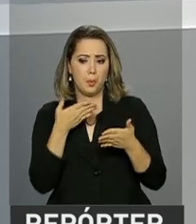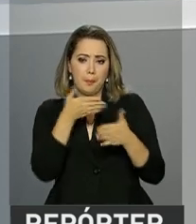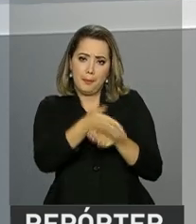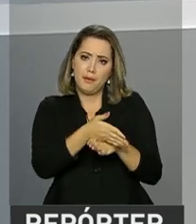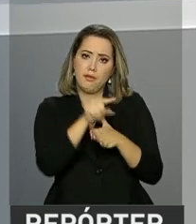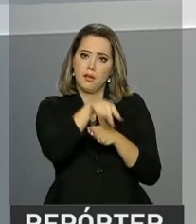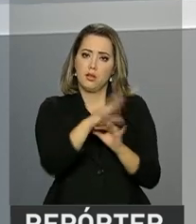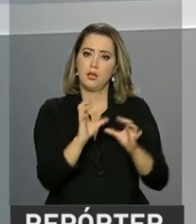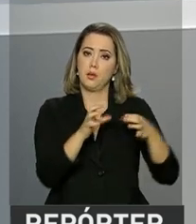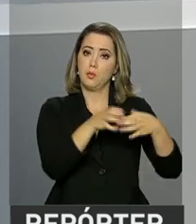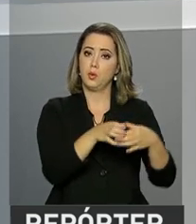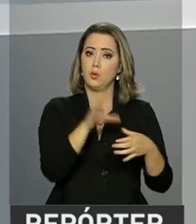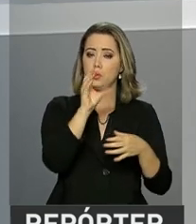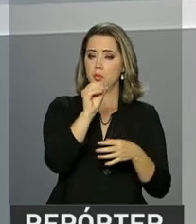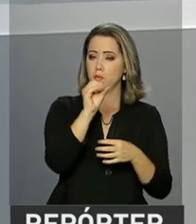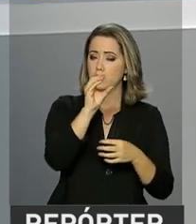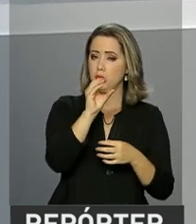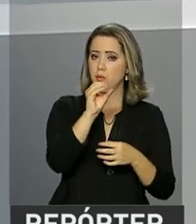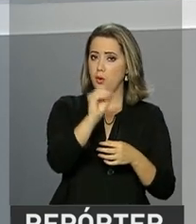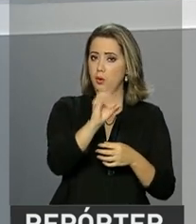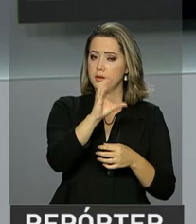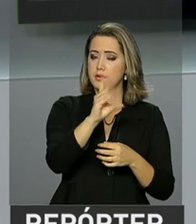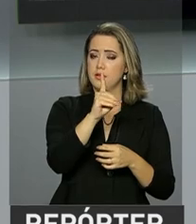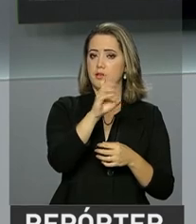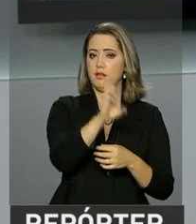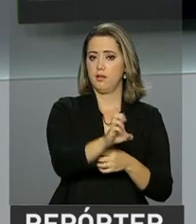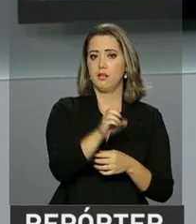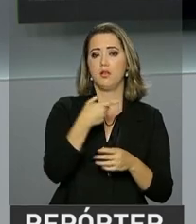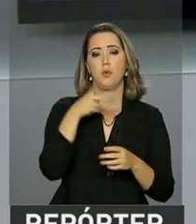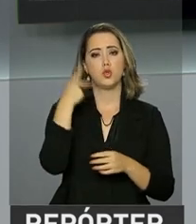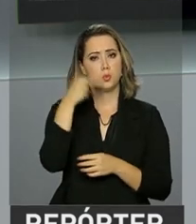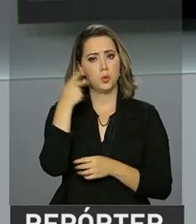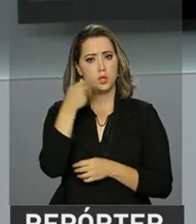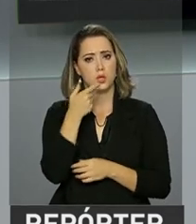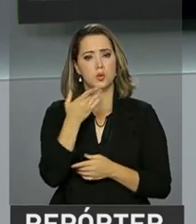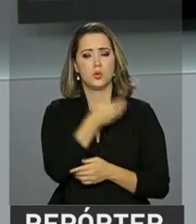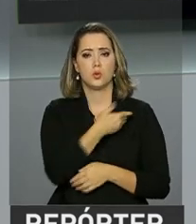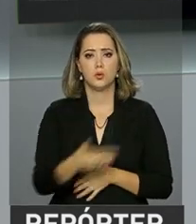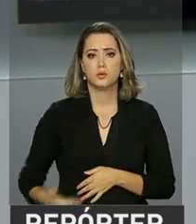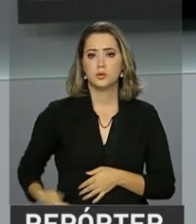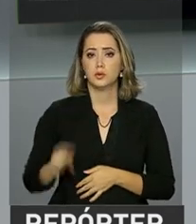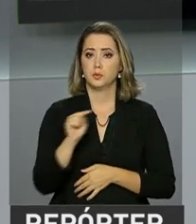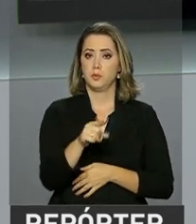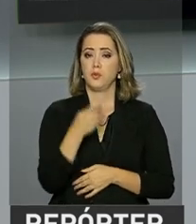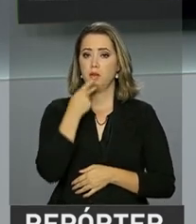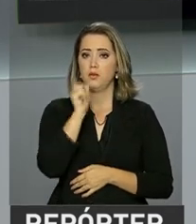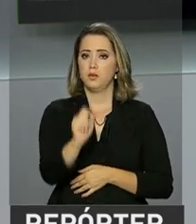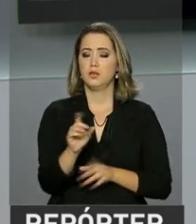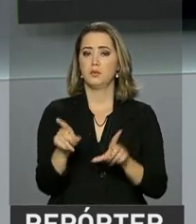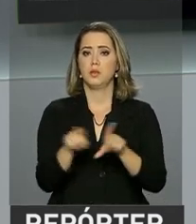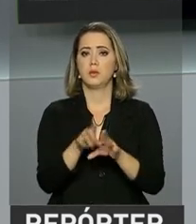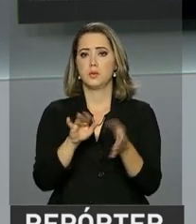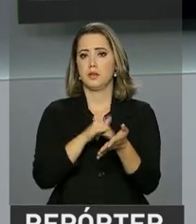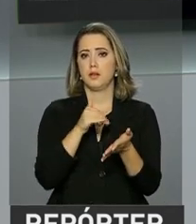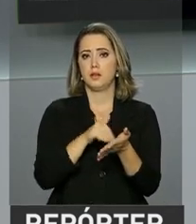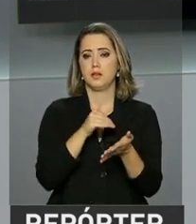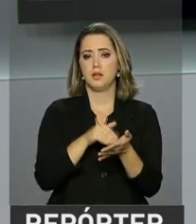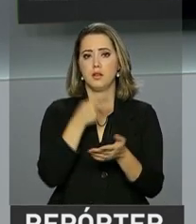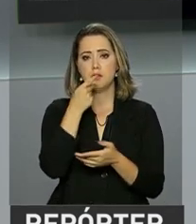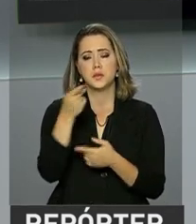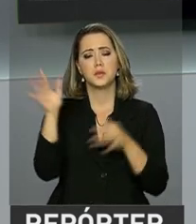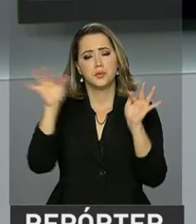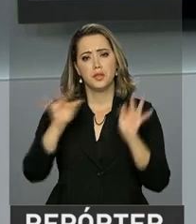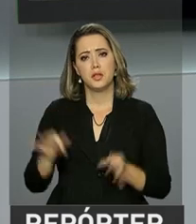pesquisa e estudos de políticas públicas Meirelles disse também que o secretário geral da ocde expressou